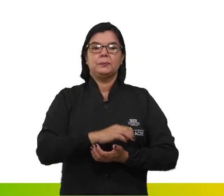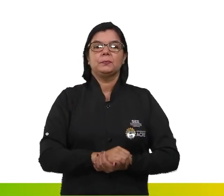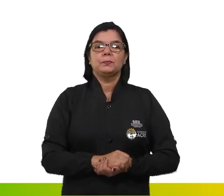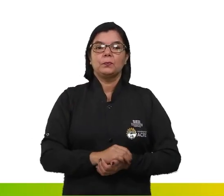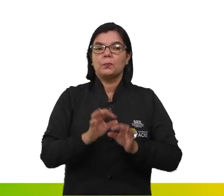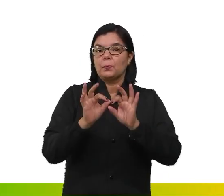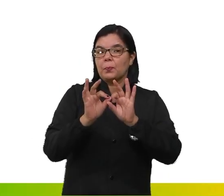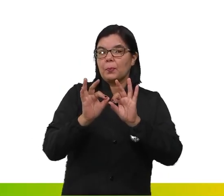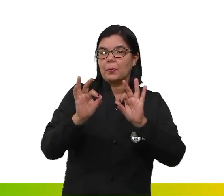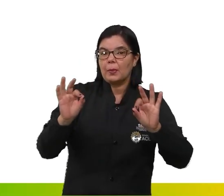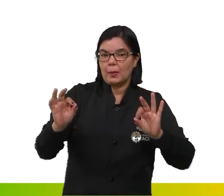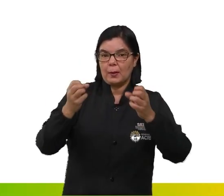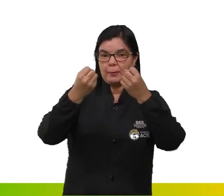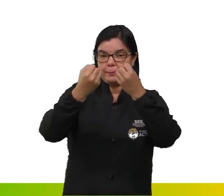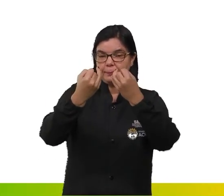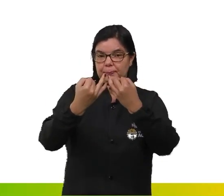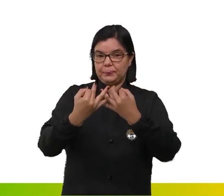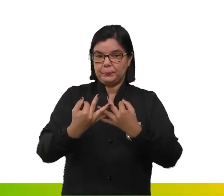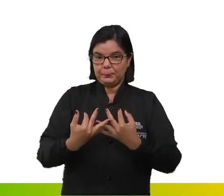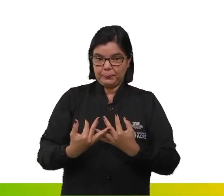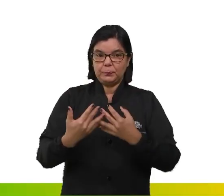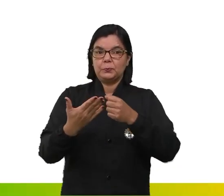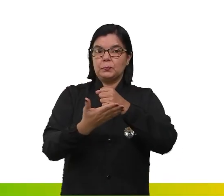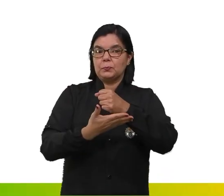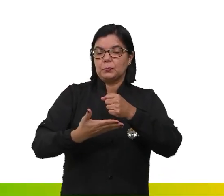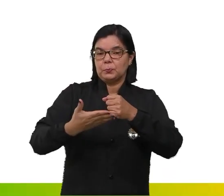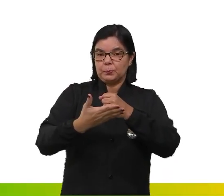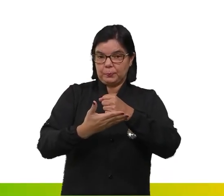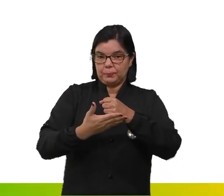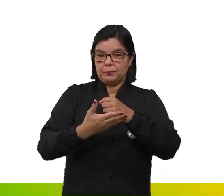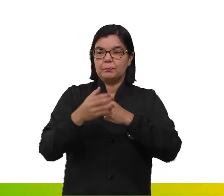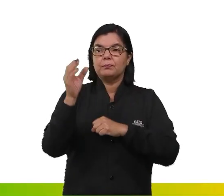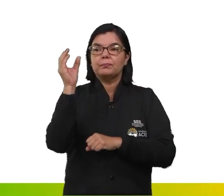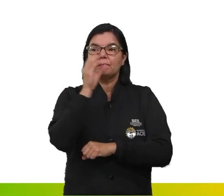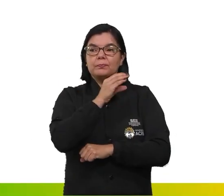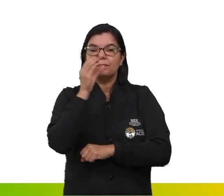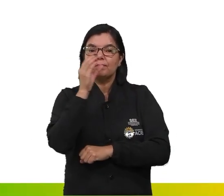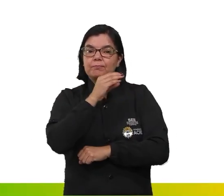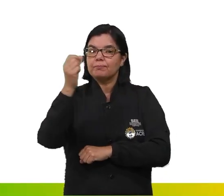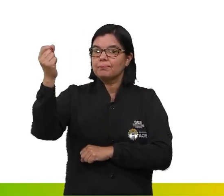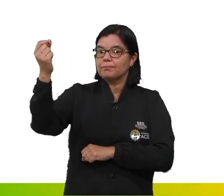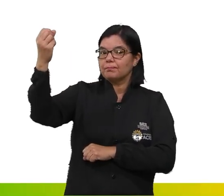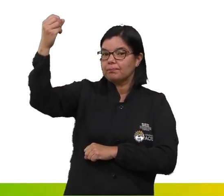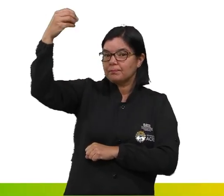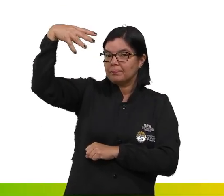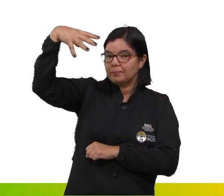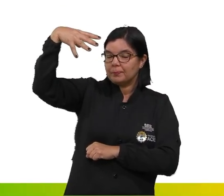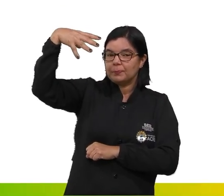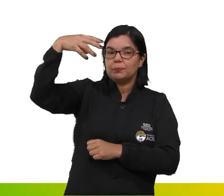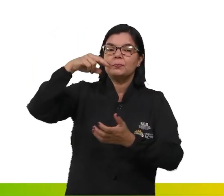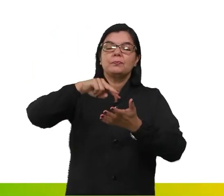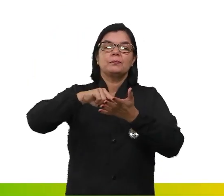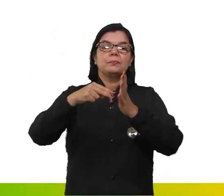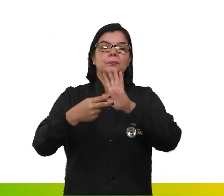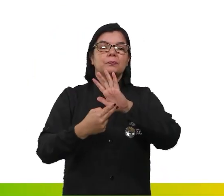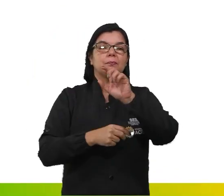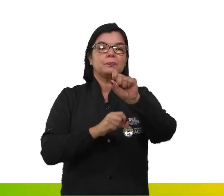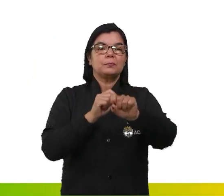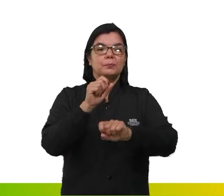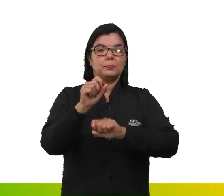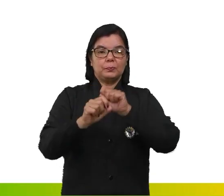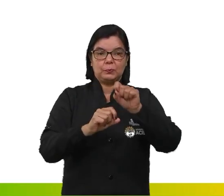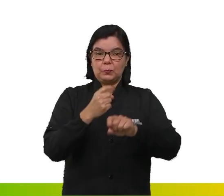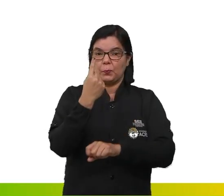1983, o metro passou a ser definido com base na velocidade da luz. O que significa isso?